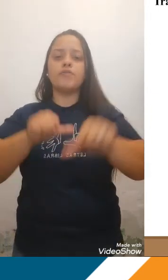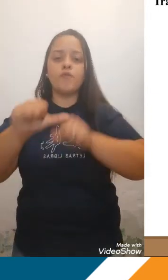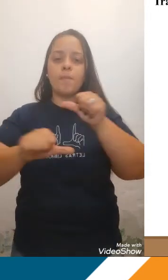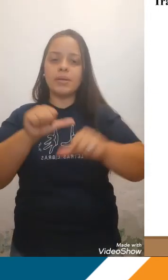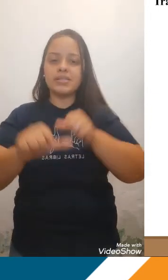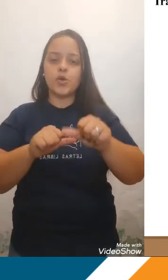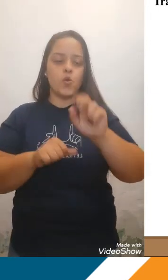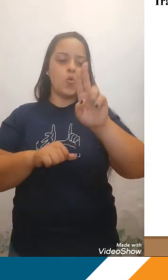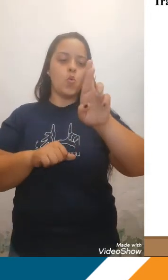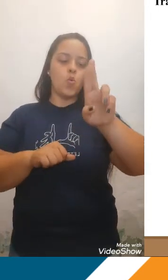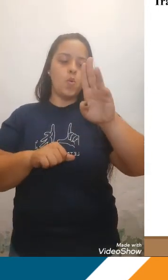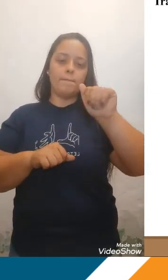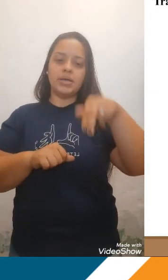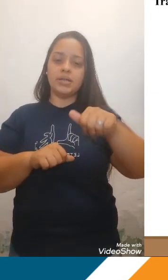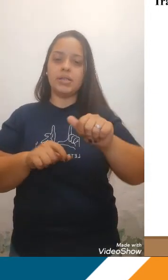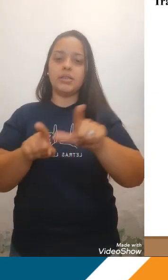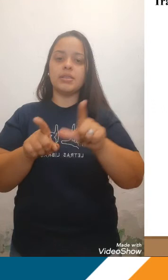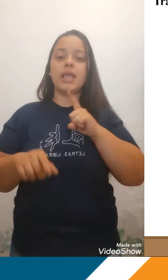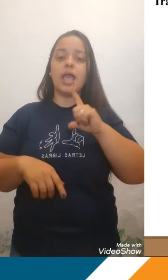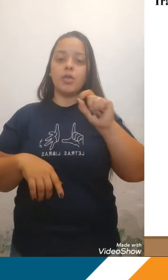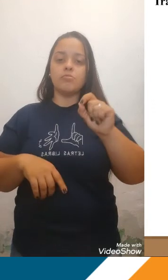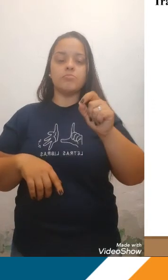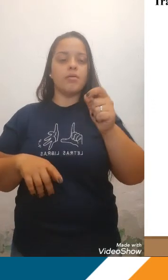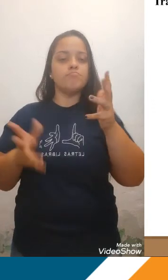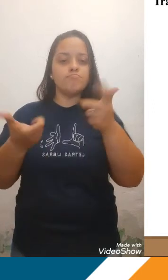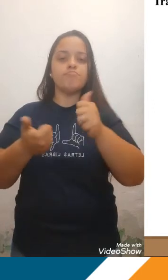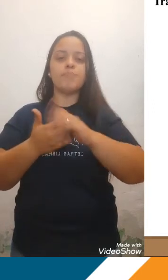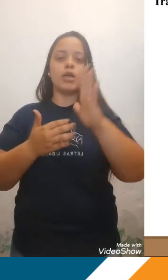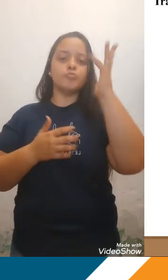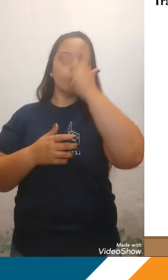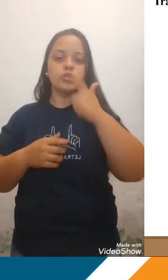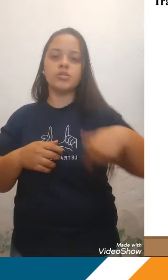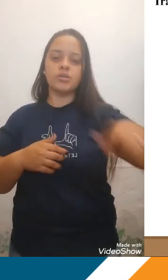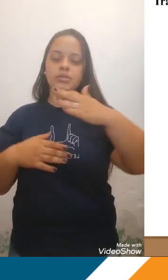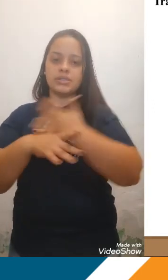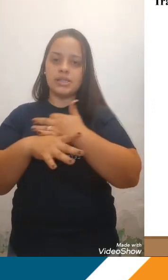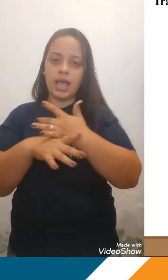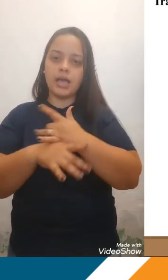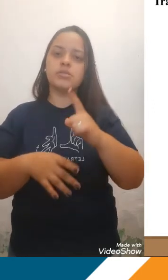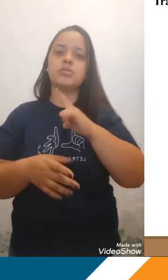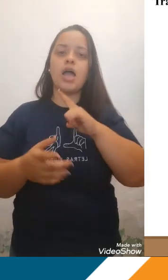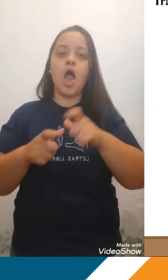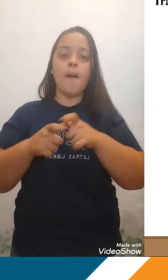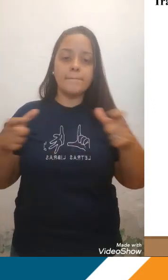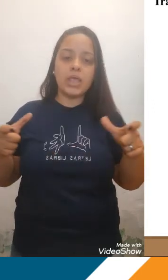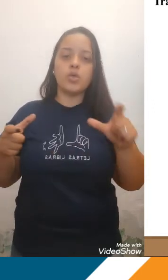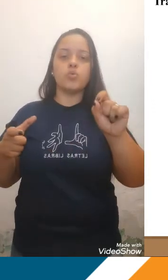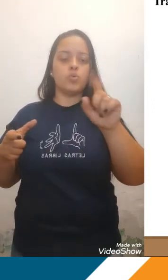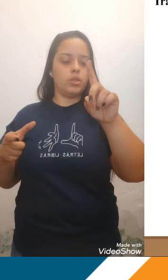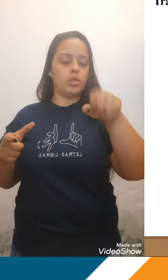urbanas que tinham como intuito embelezar a cidade. Houve também um significativo